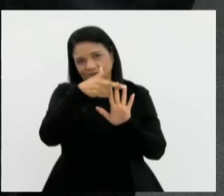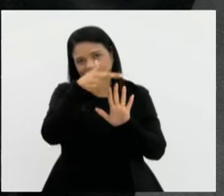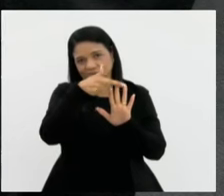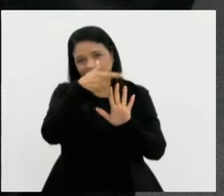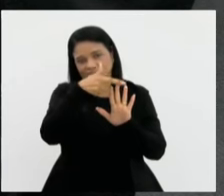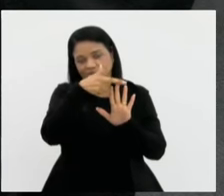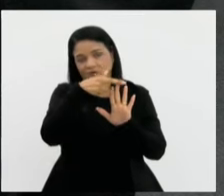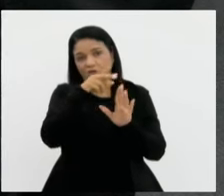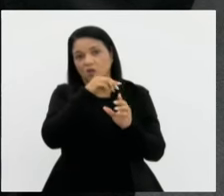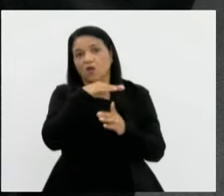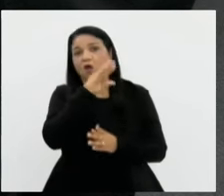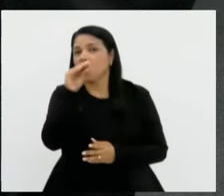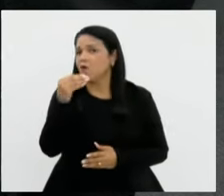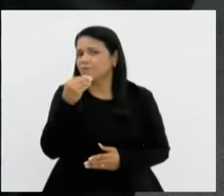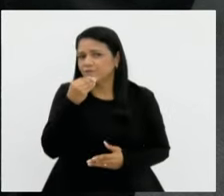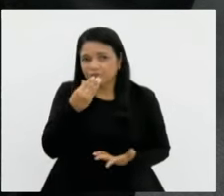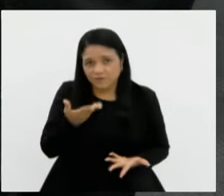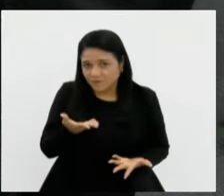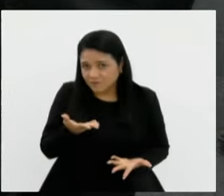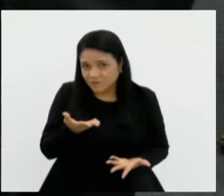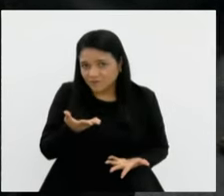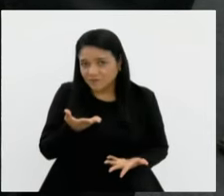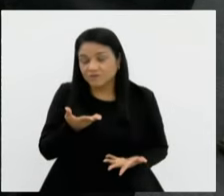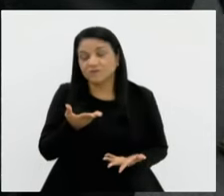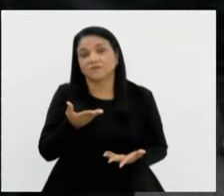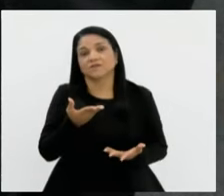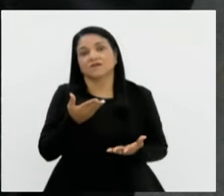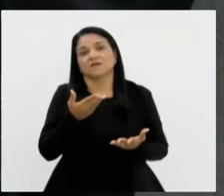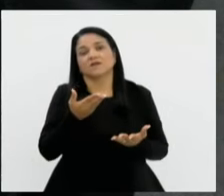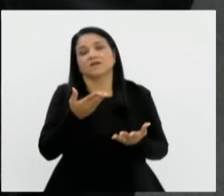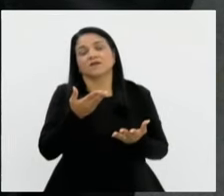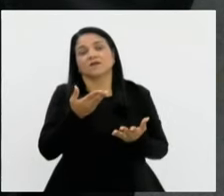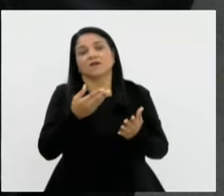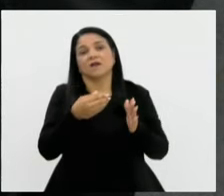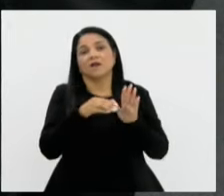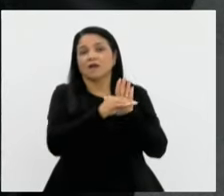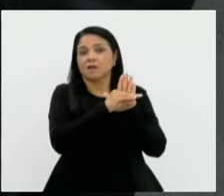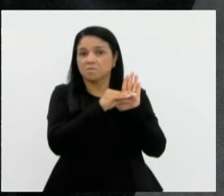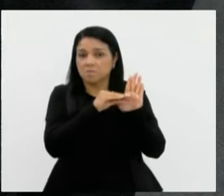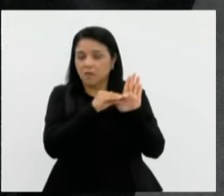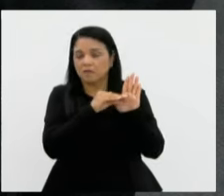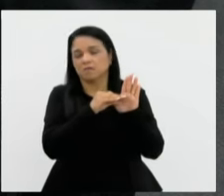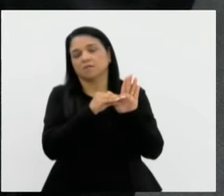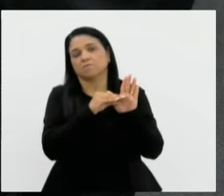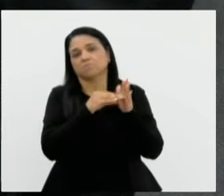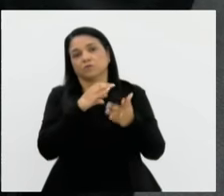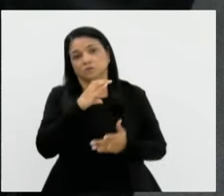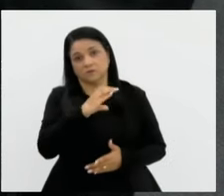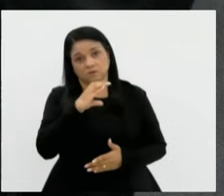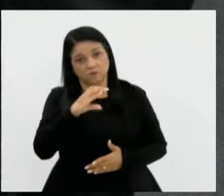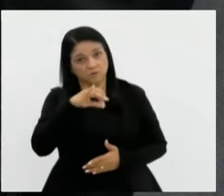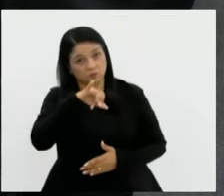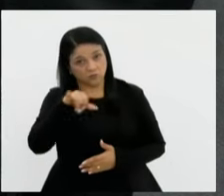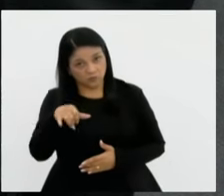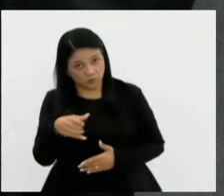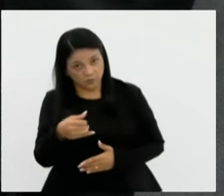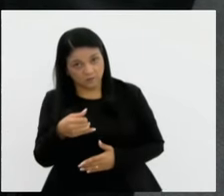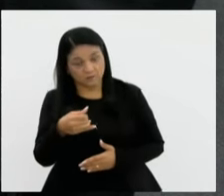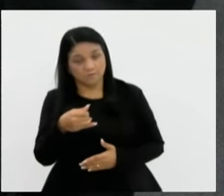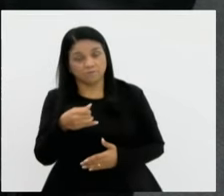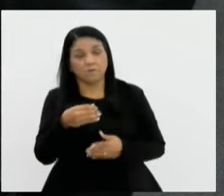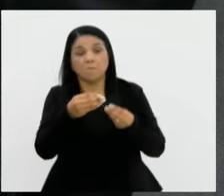razões óbvias, ela deverá, por ocasião da explanação do parecer da CCJ, deverá ser